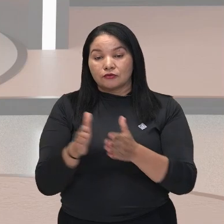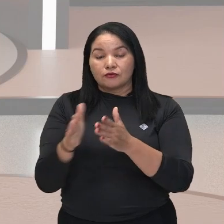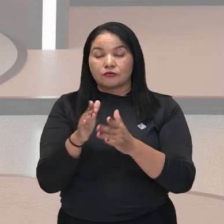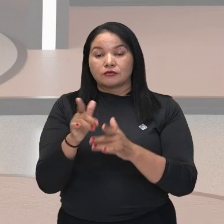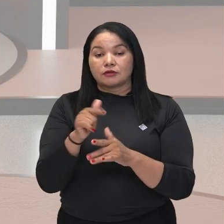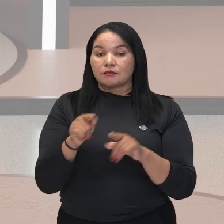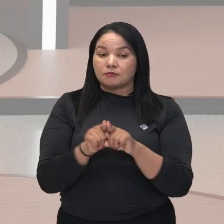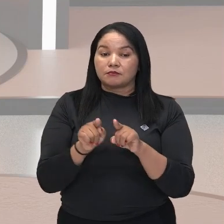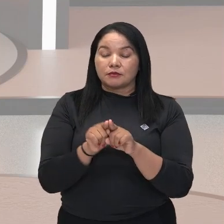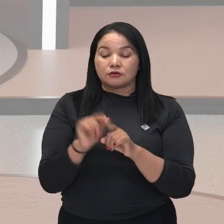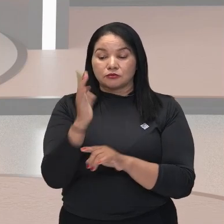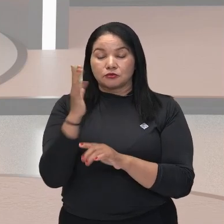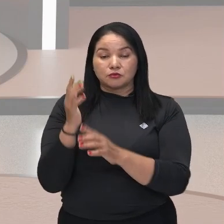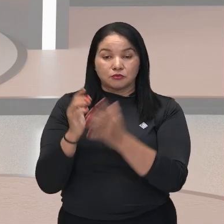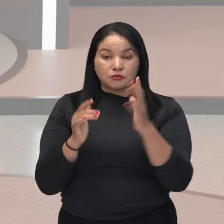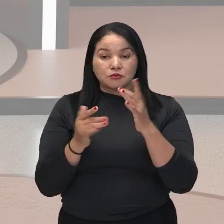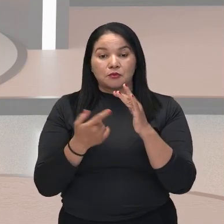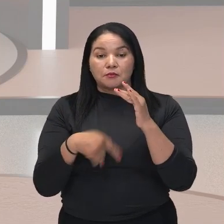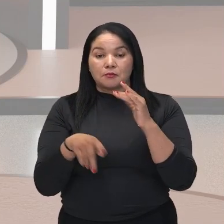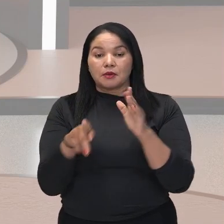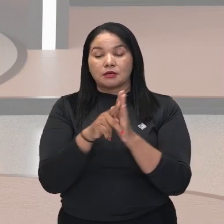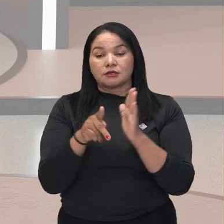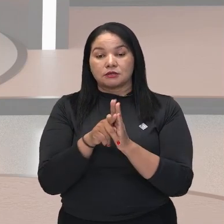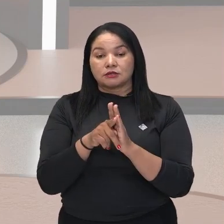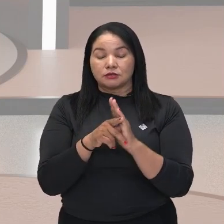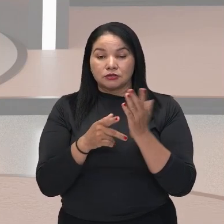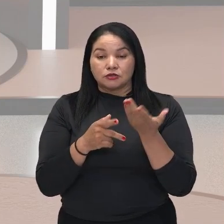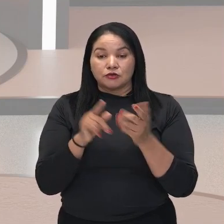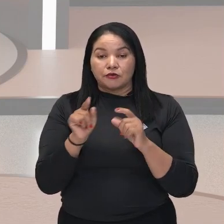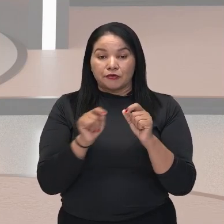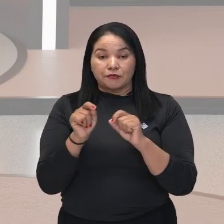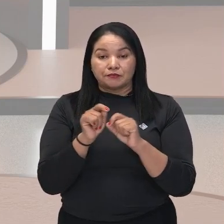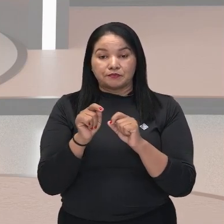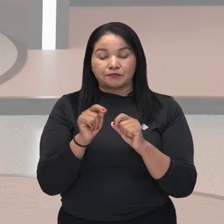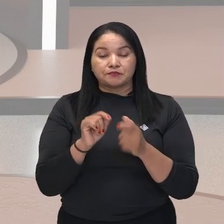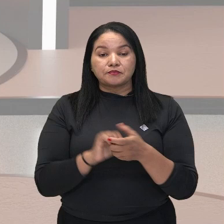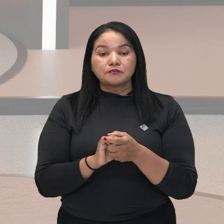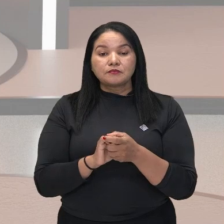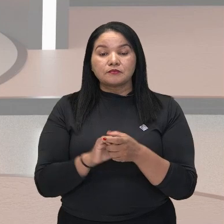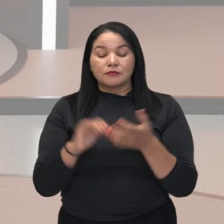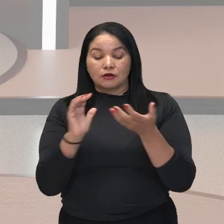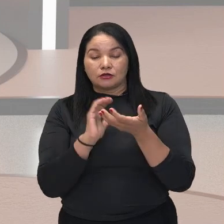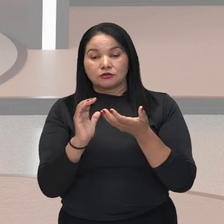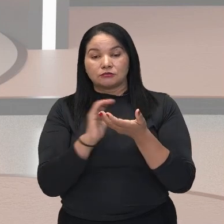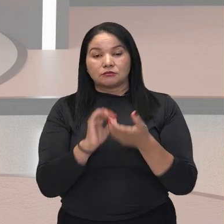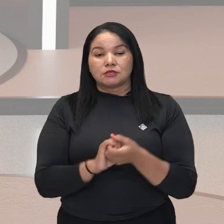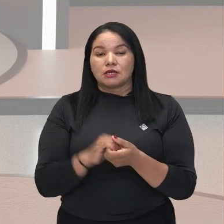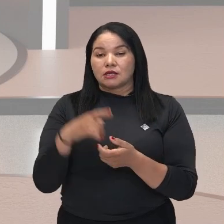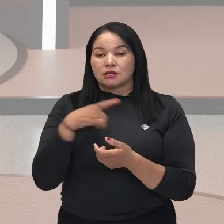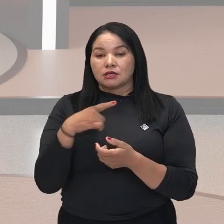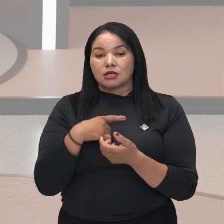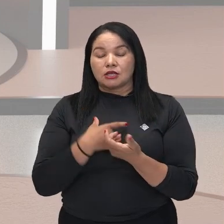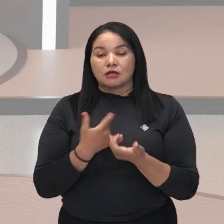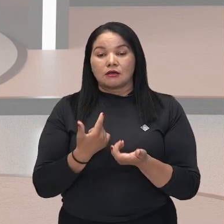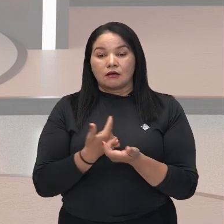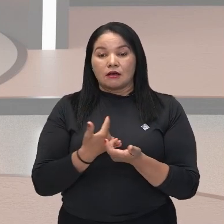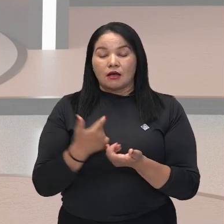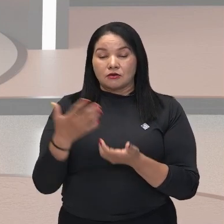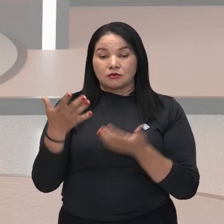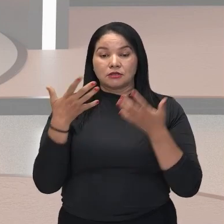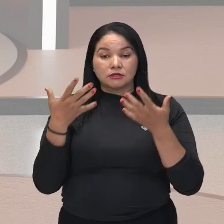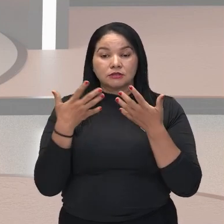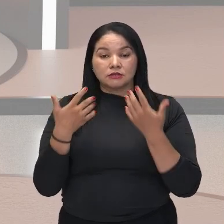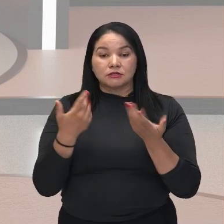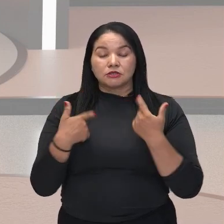vegetação do Oriente Médio, né? Em virtude ali de ocorrer o predomínio de clima desértico, né? Tanto